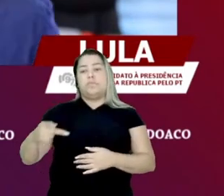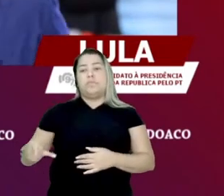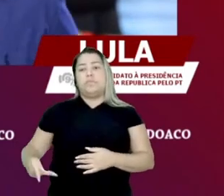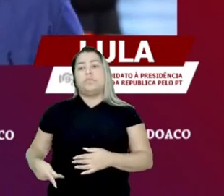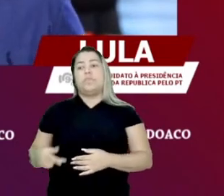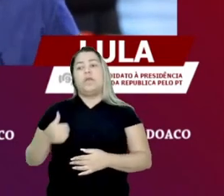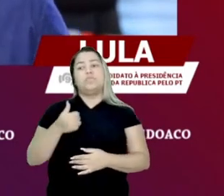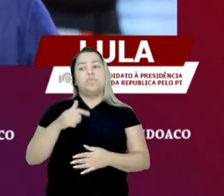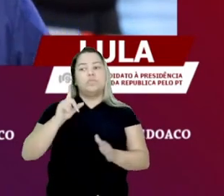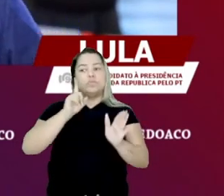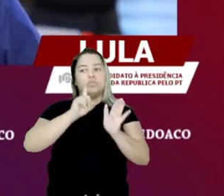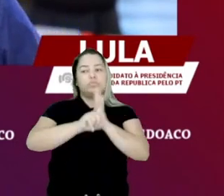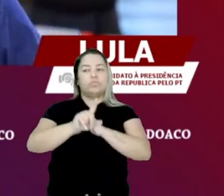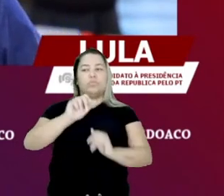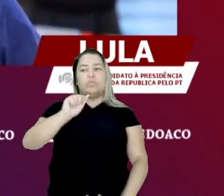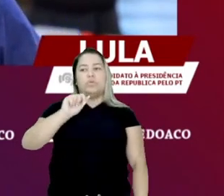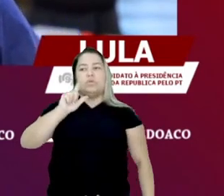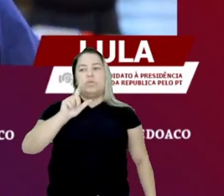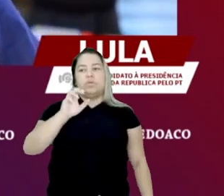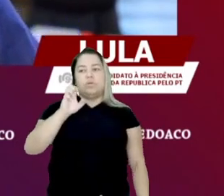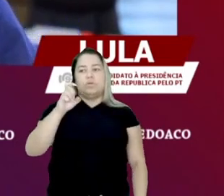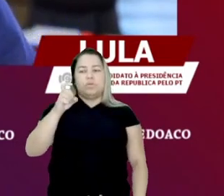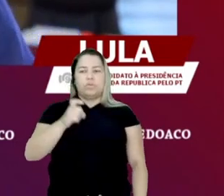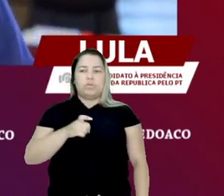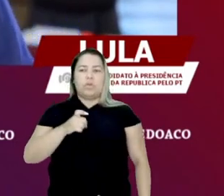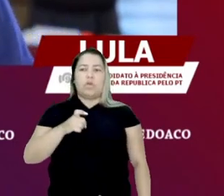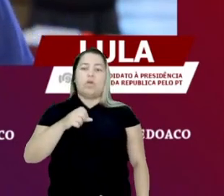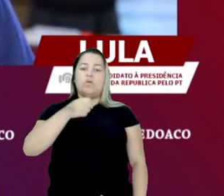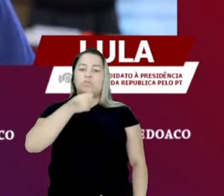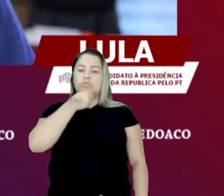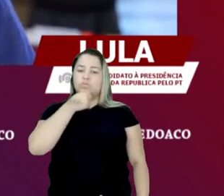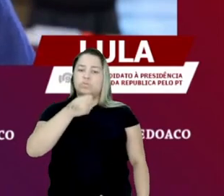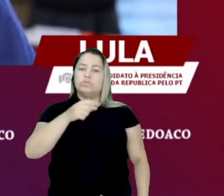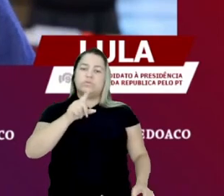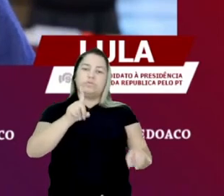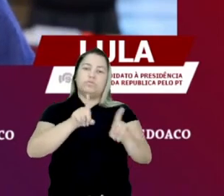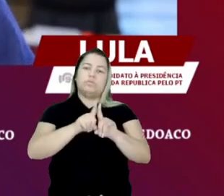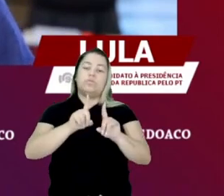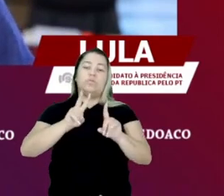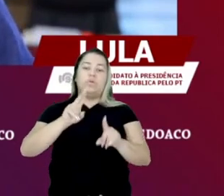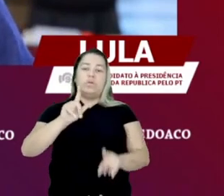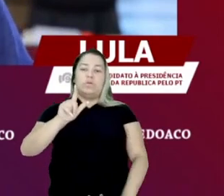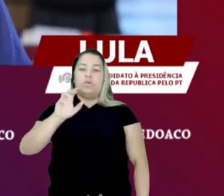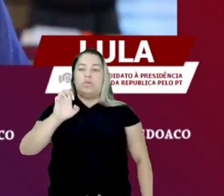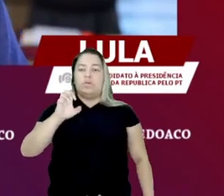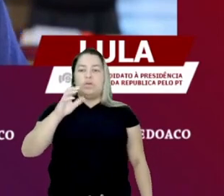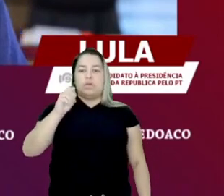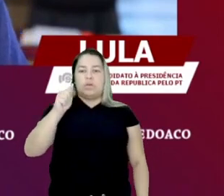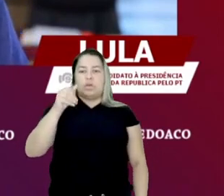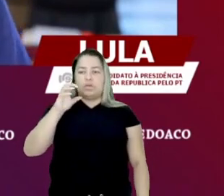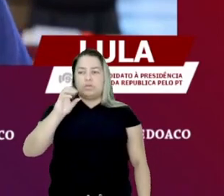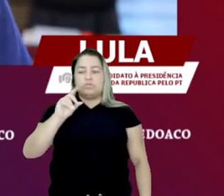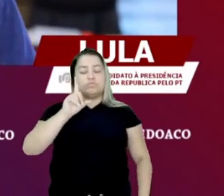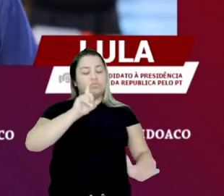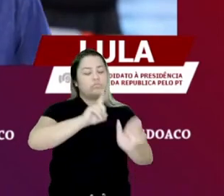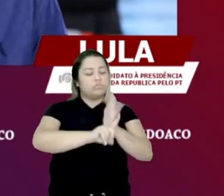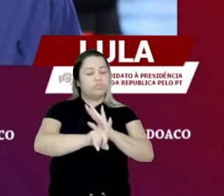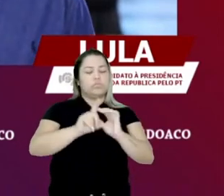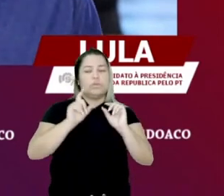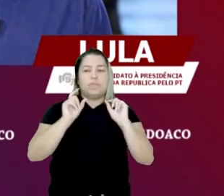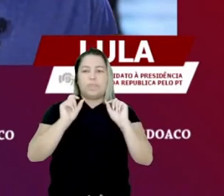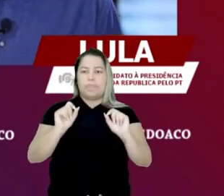a respeito do cumprimento da vontade nas urnas. O senhor tem algum medo de acontecer alguma espécie de golpe, alguma coisa nesse